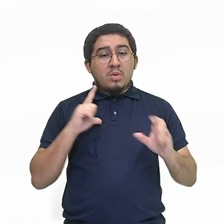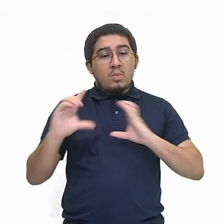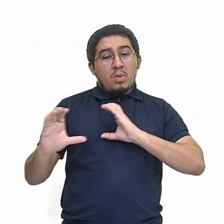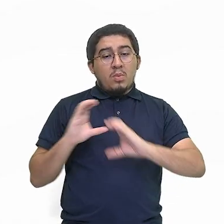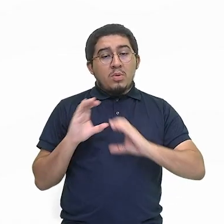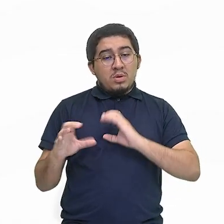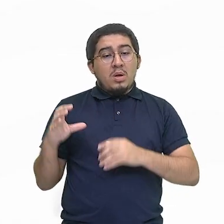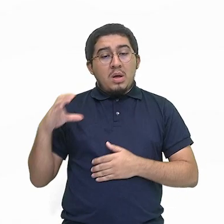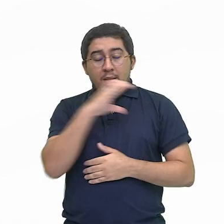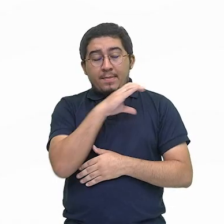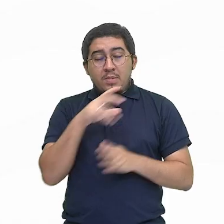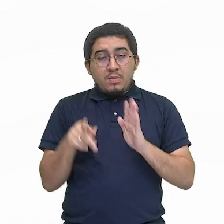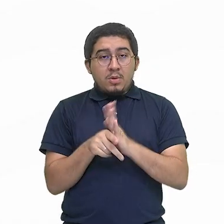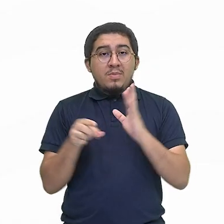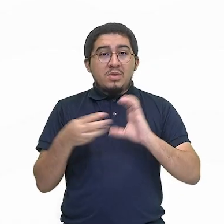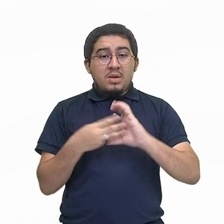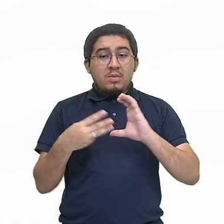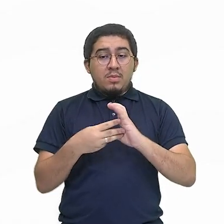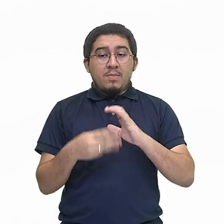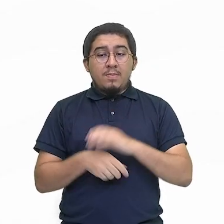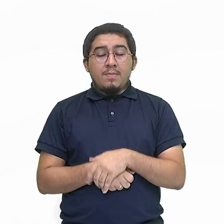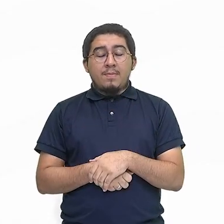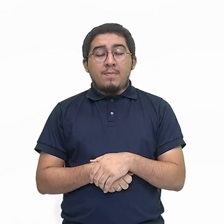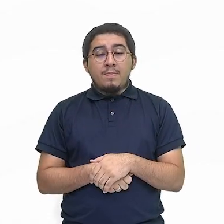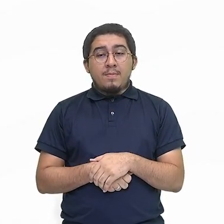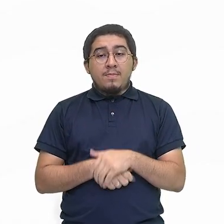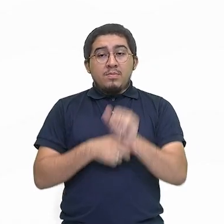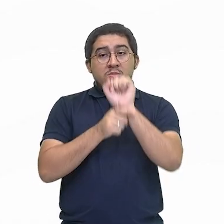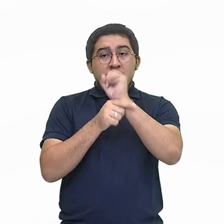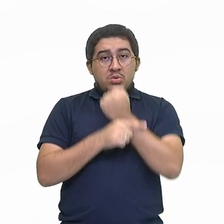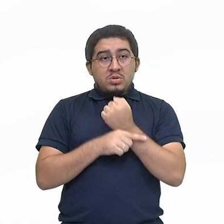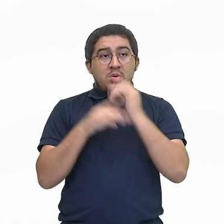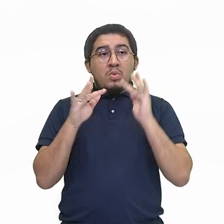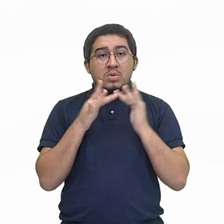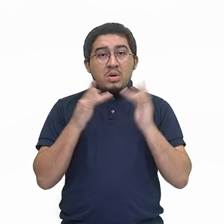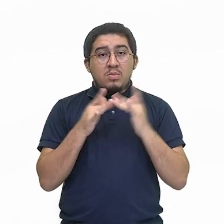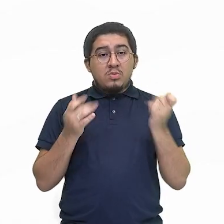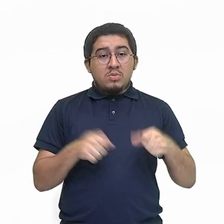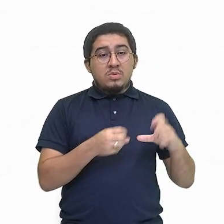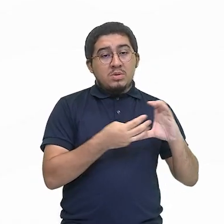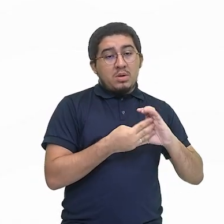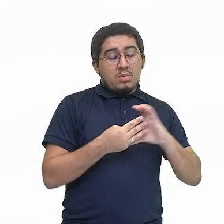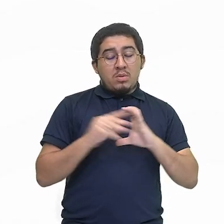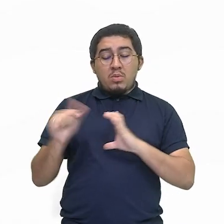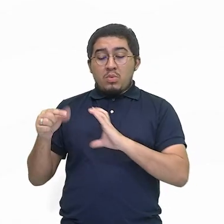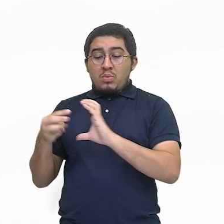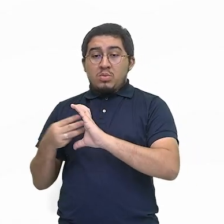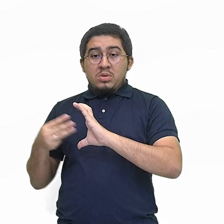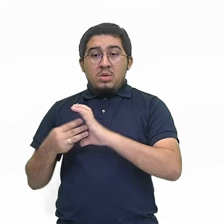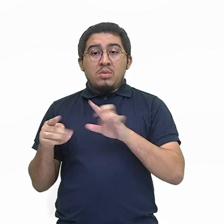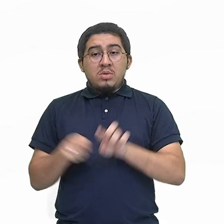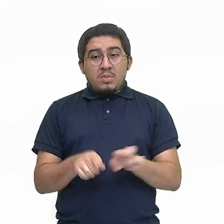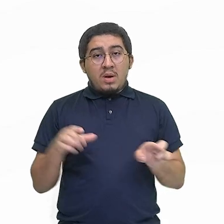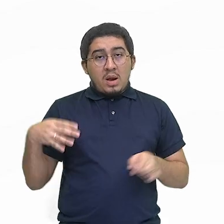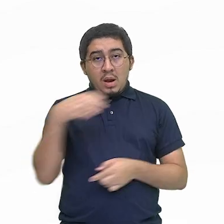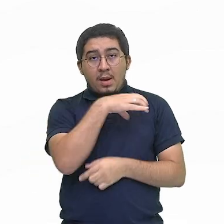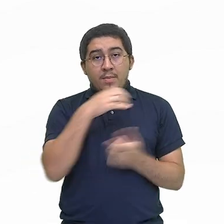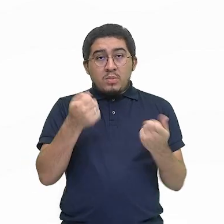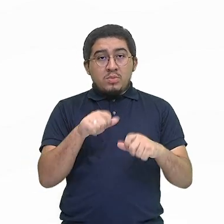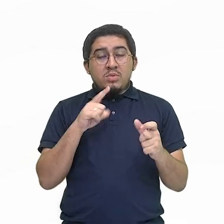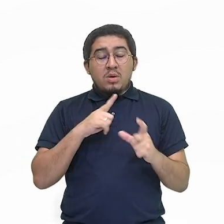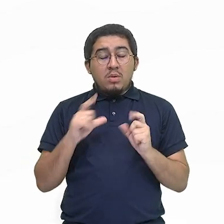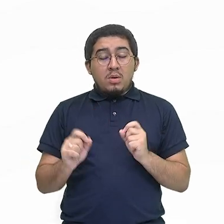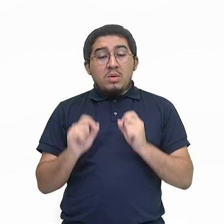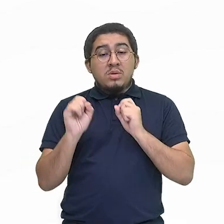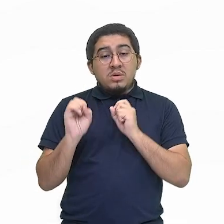comunicação rápida entre as células, garante então a conexão de uma célula com a outra e a rapidez na transmissão